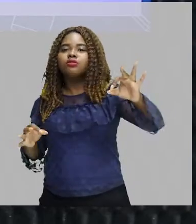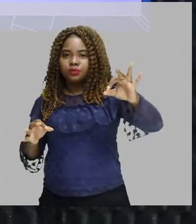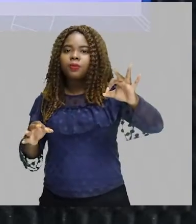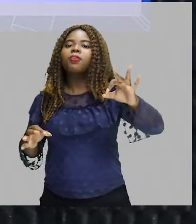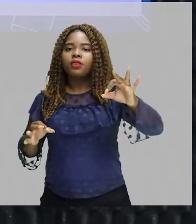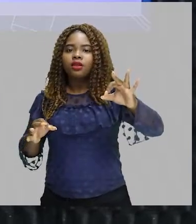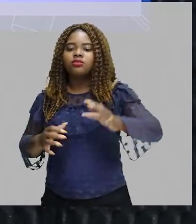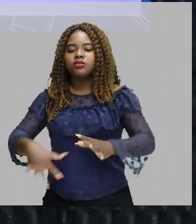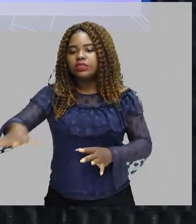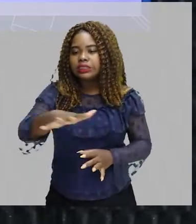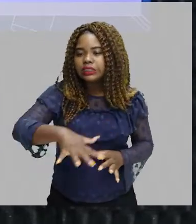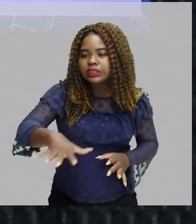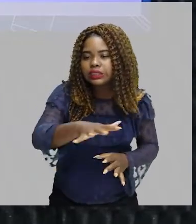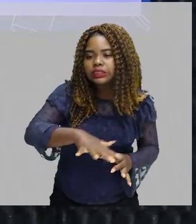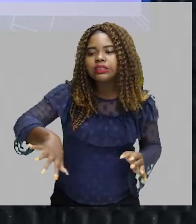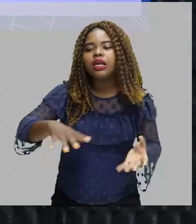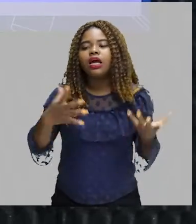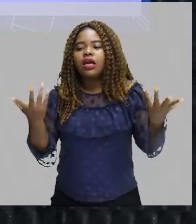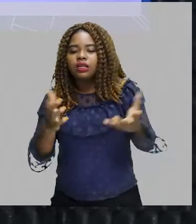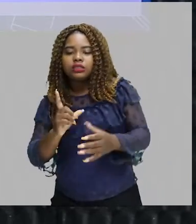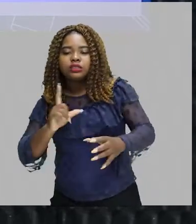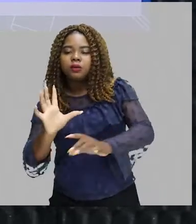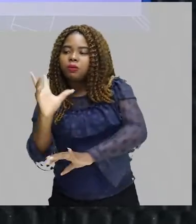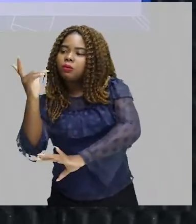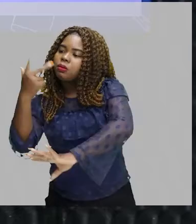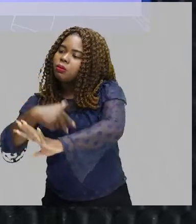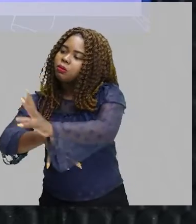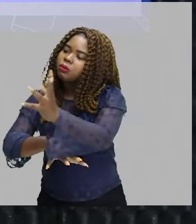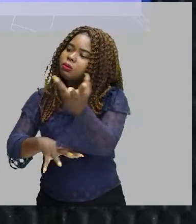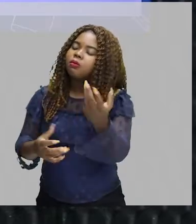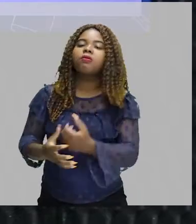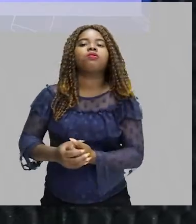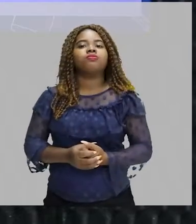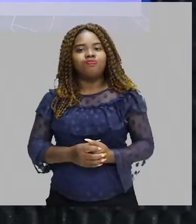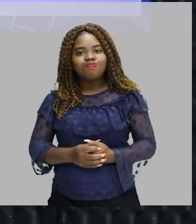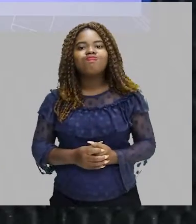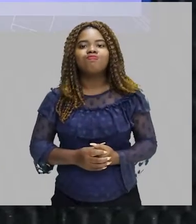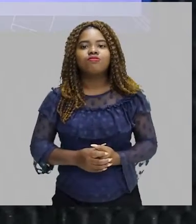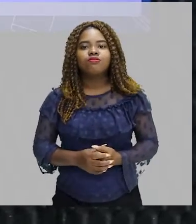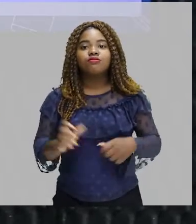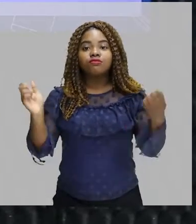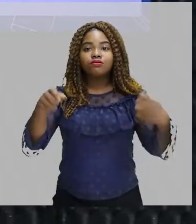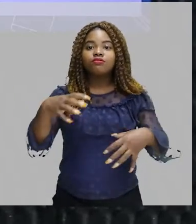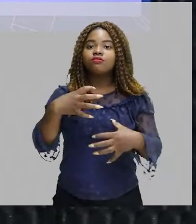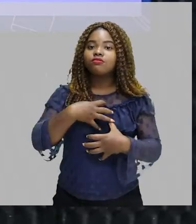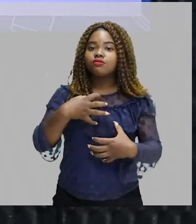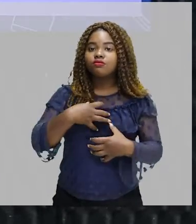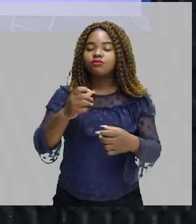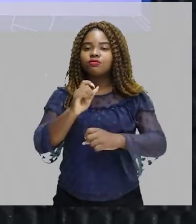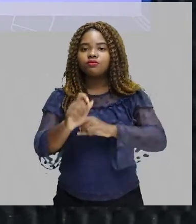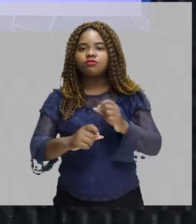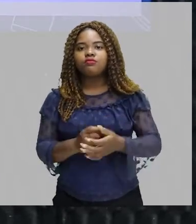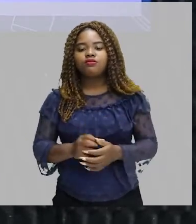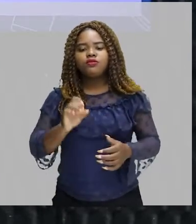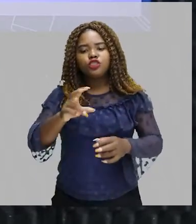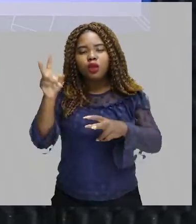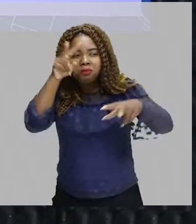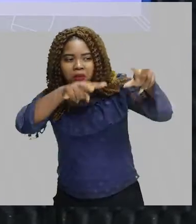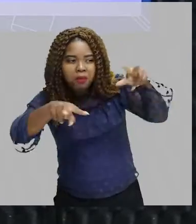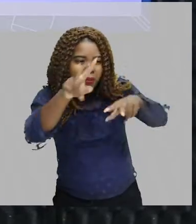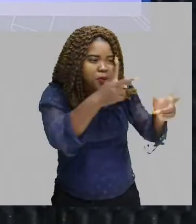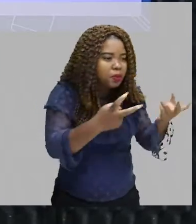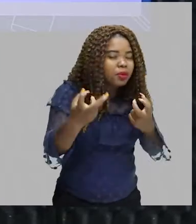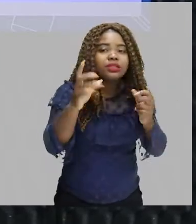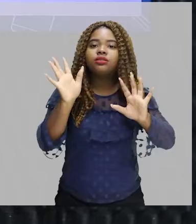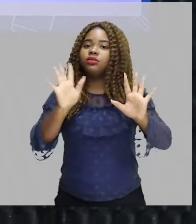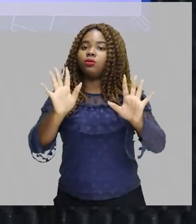quando a gente fala de paisagem, é aquilo que nós podemos sentir através, né, dos nossos sentidos, que não apenas a visão. Vou te dar um